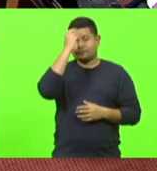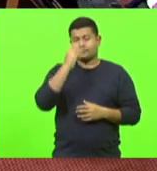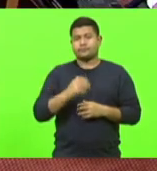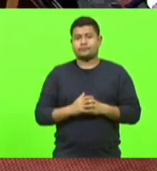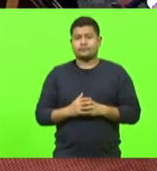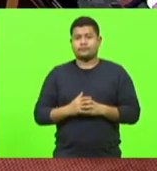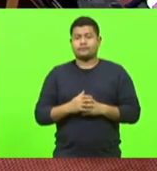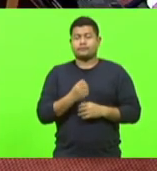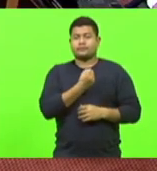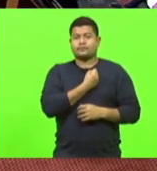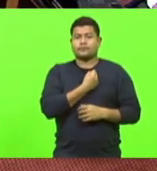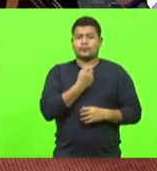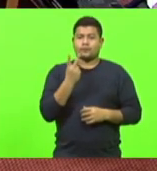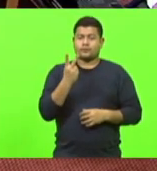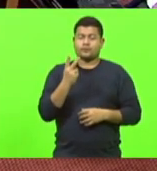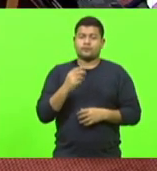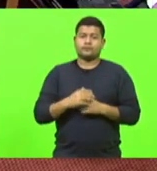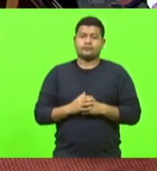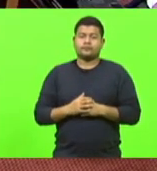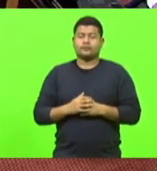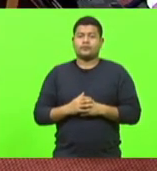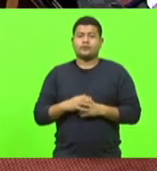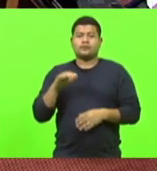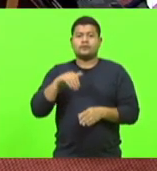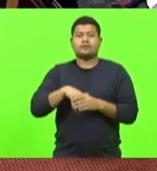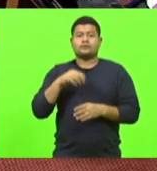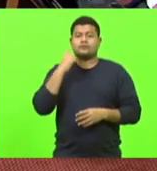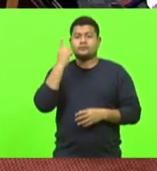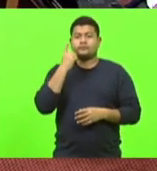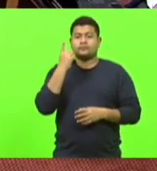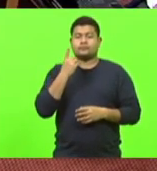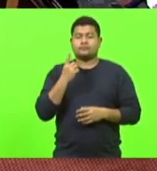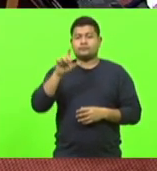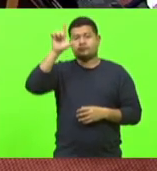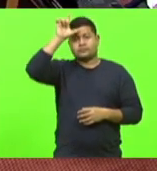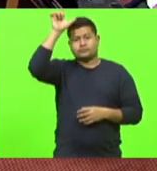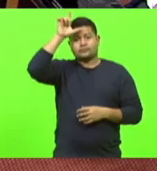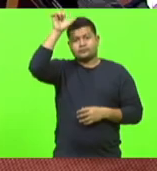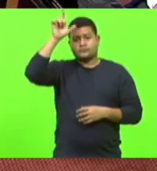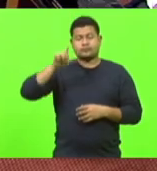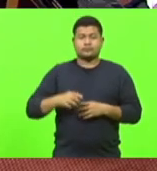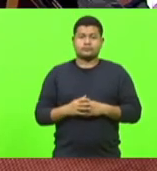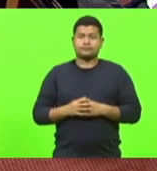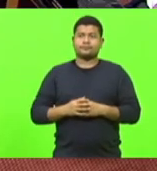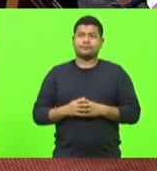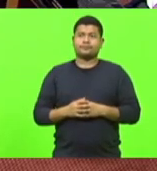a foto do ex-presidente o volta a deputado Sargento Lima